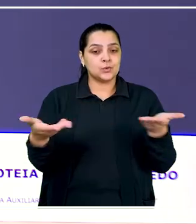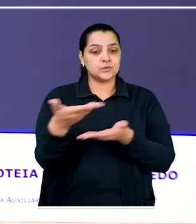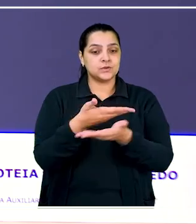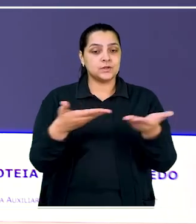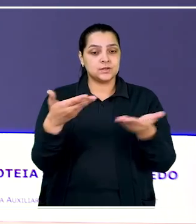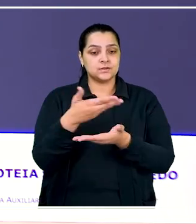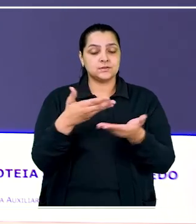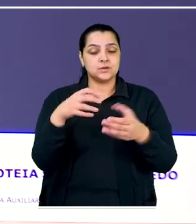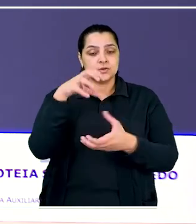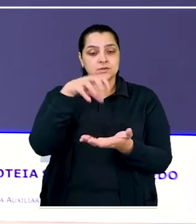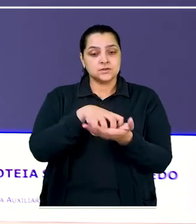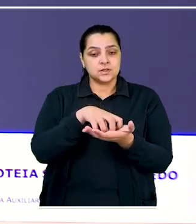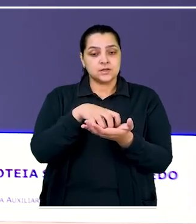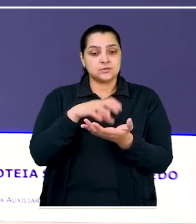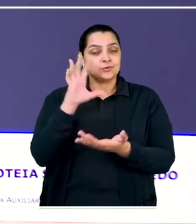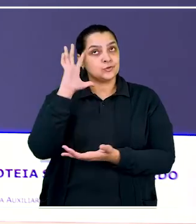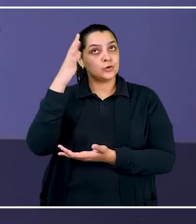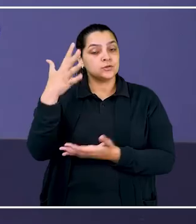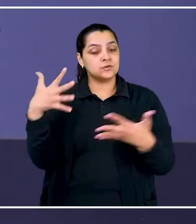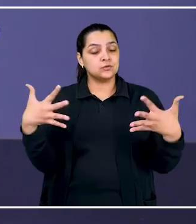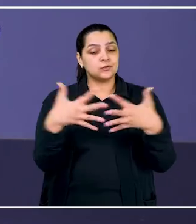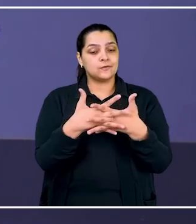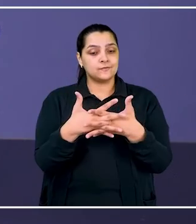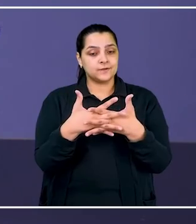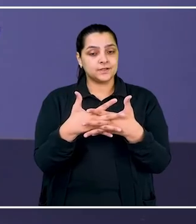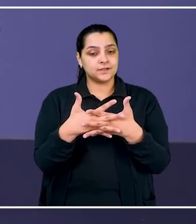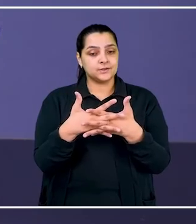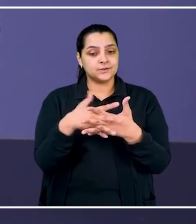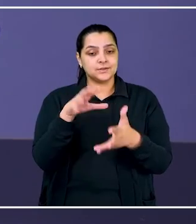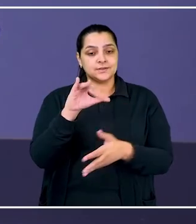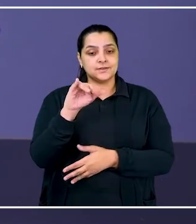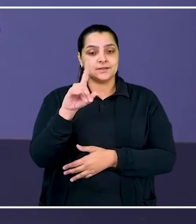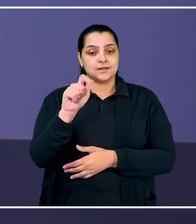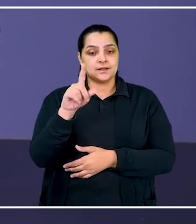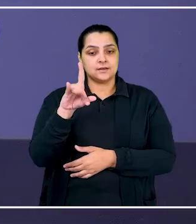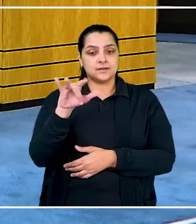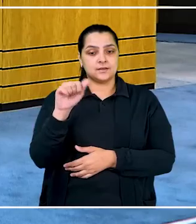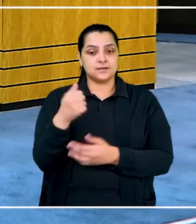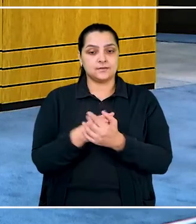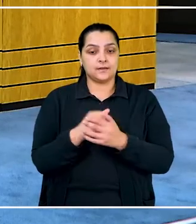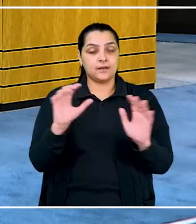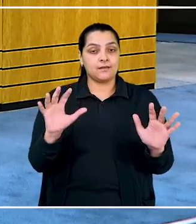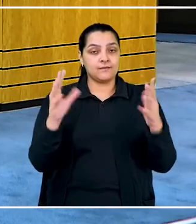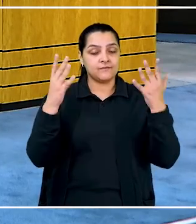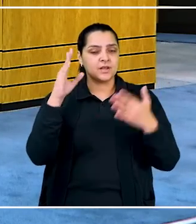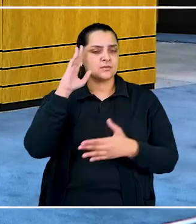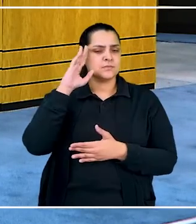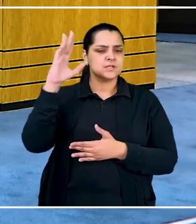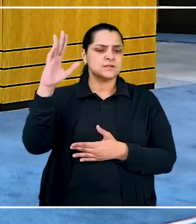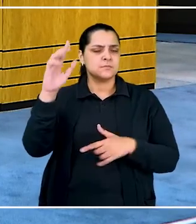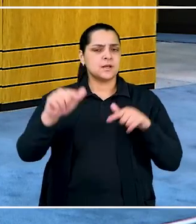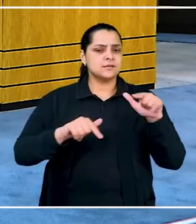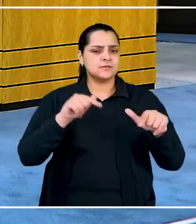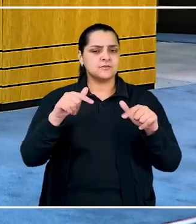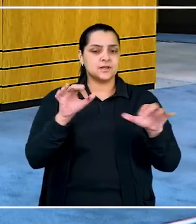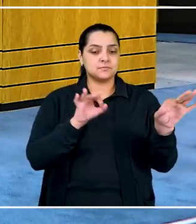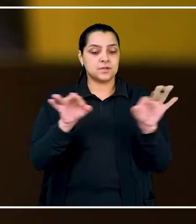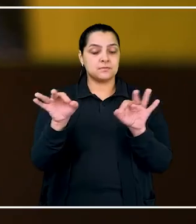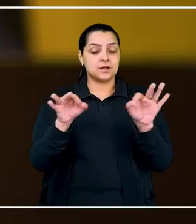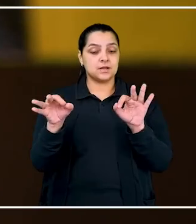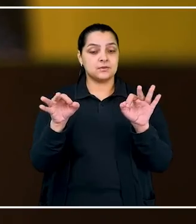conciliação e os centros judiciários de solução de conflitos e cidadania. O evento é uma das principais